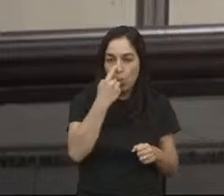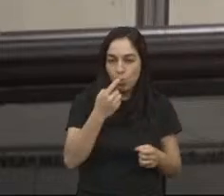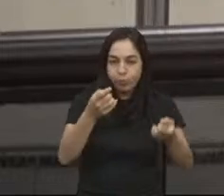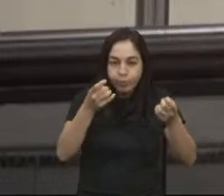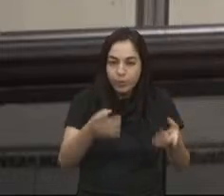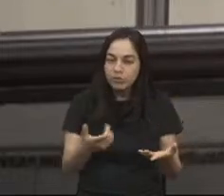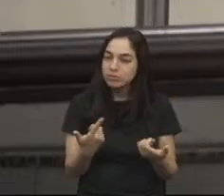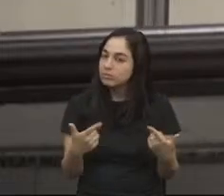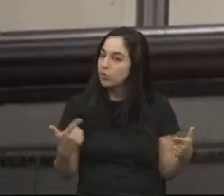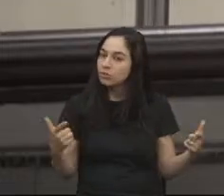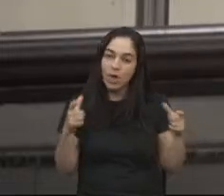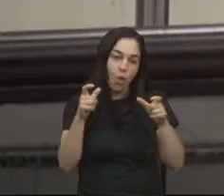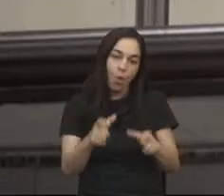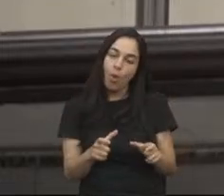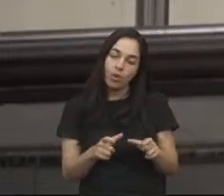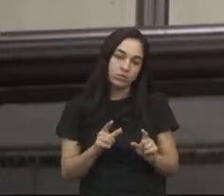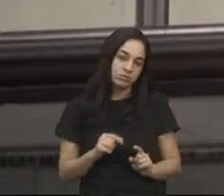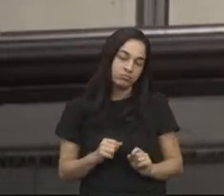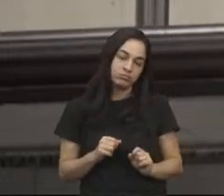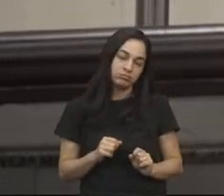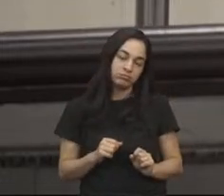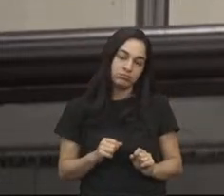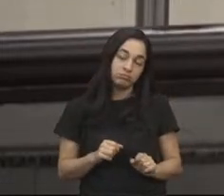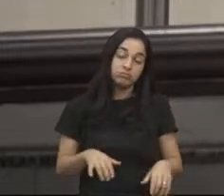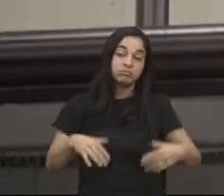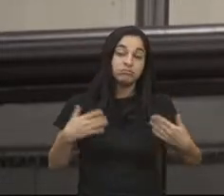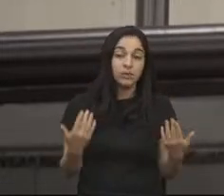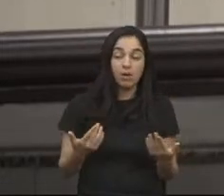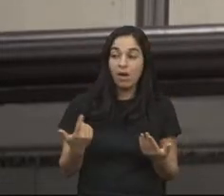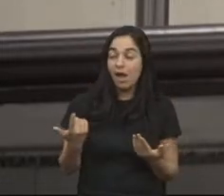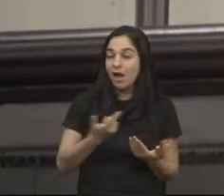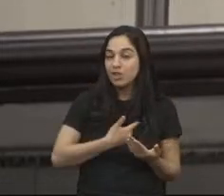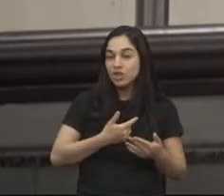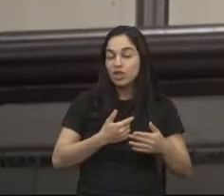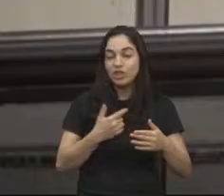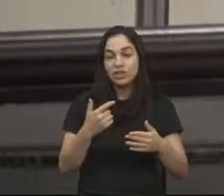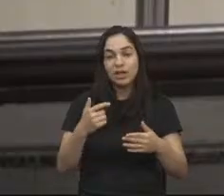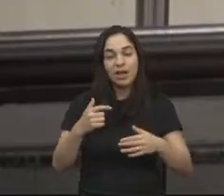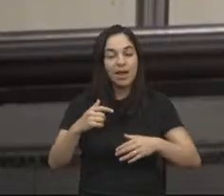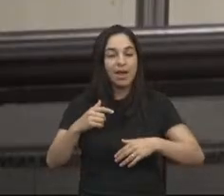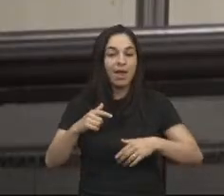onde levar, não tem para onde destinar. E a gente não pega o serviço.